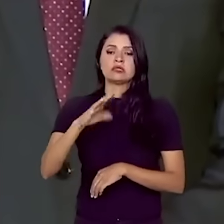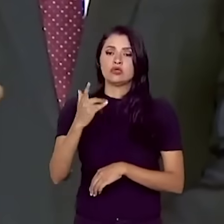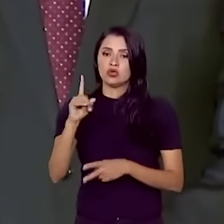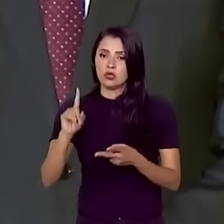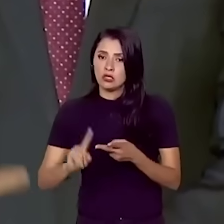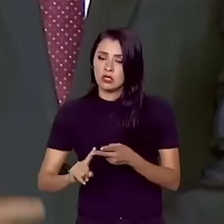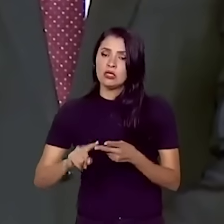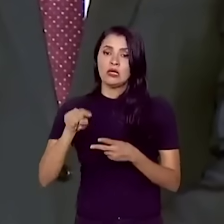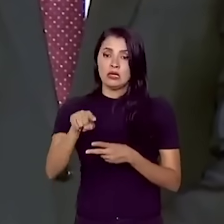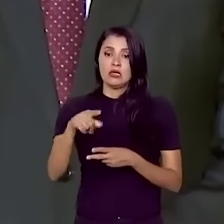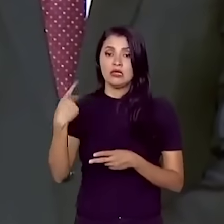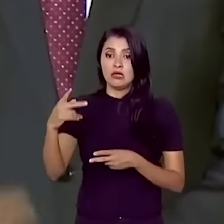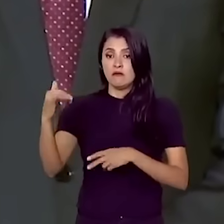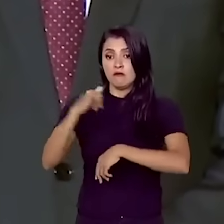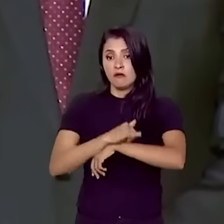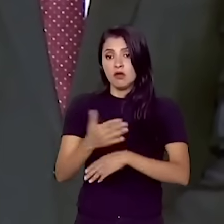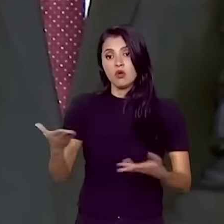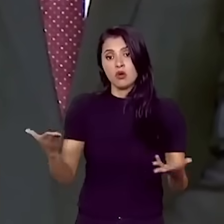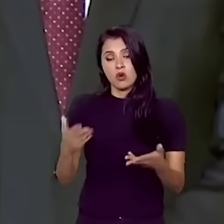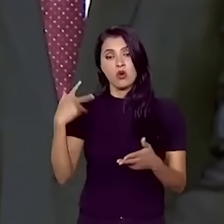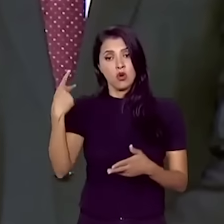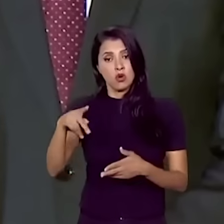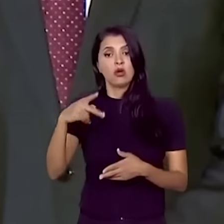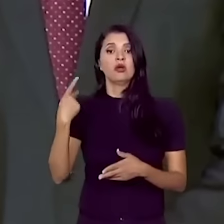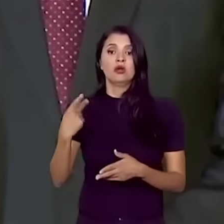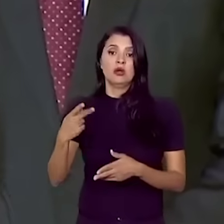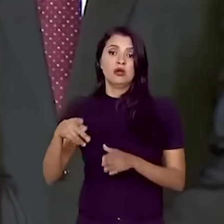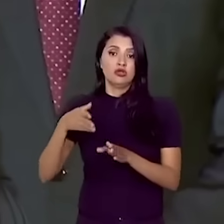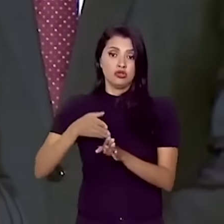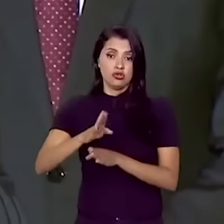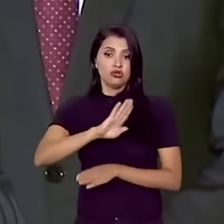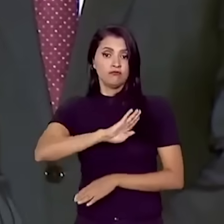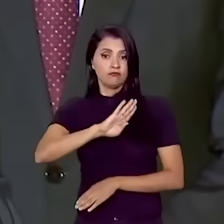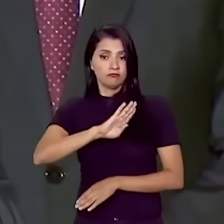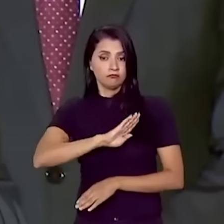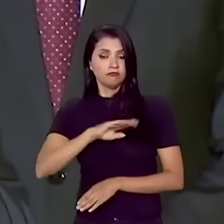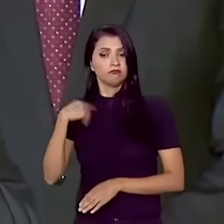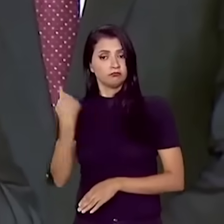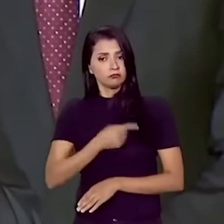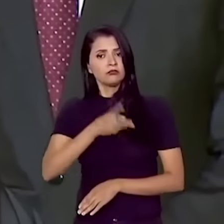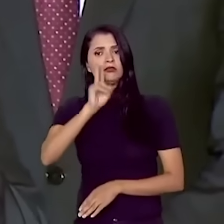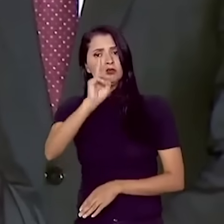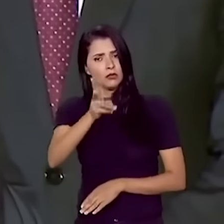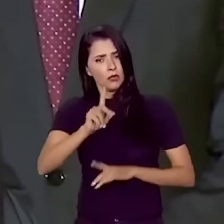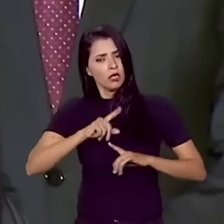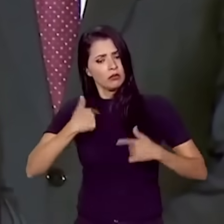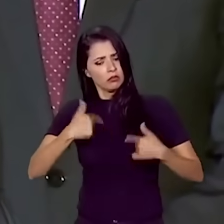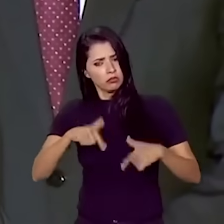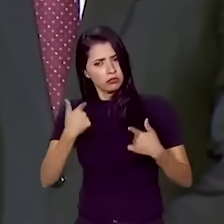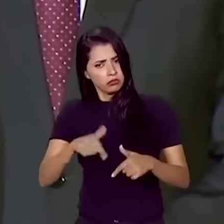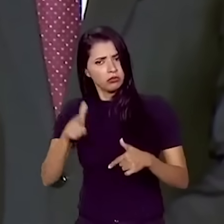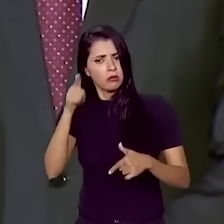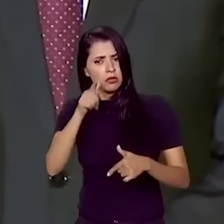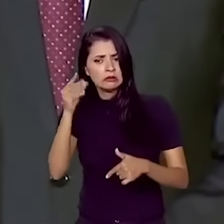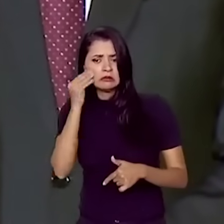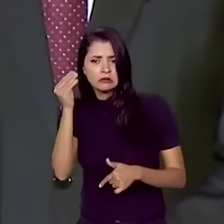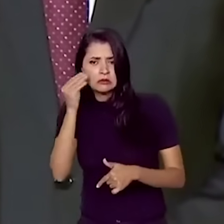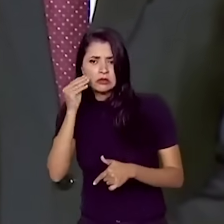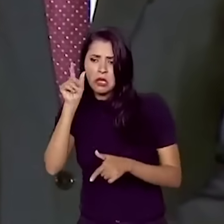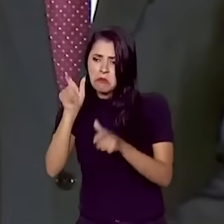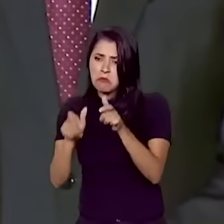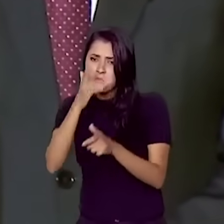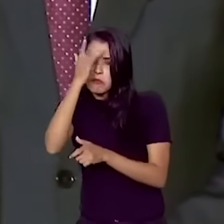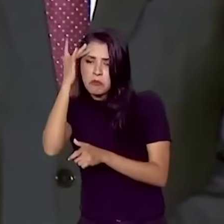Cisjordânia e esse avião lá de Gaza. Sabe, nós vamos continuar trabalhando para tentar trazer toda e